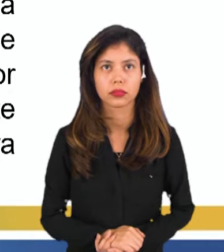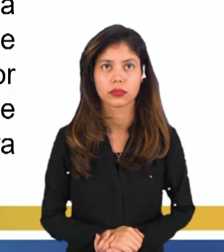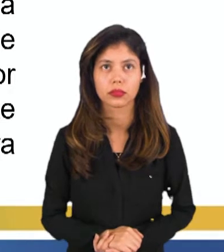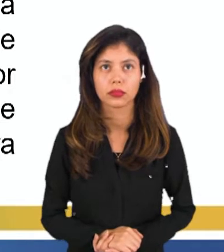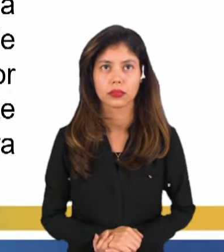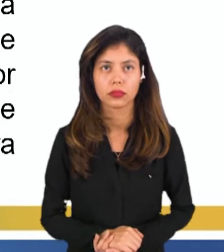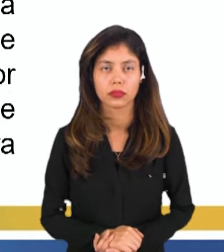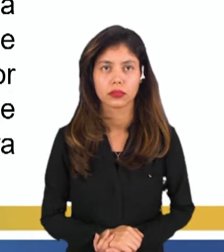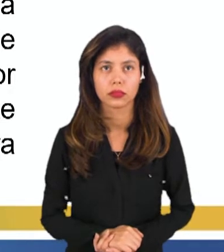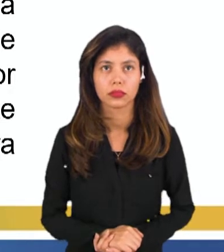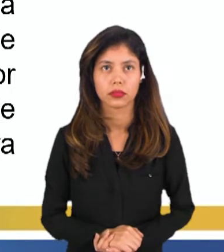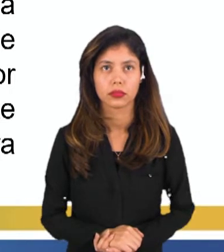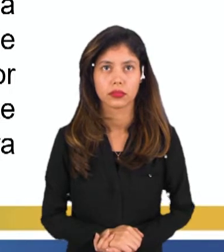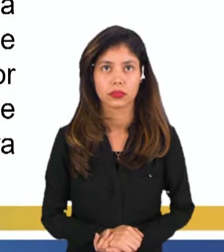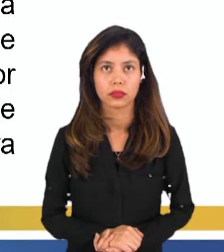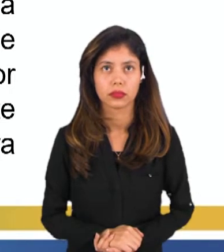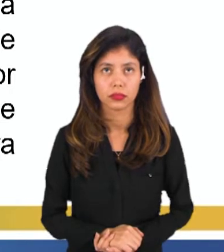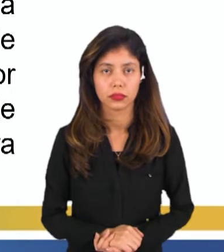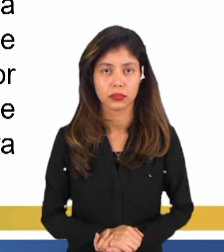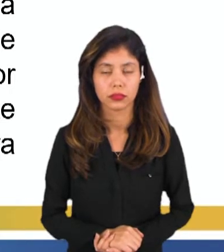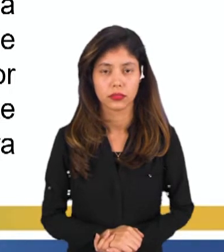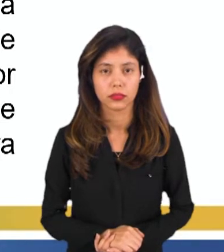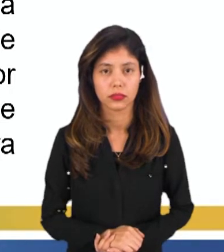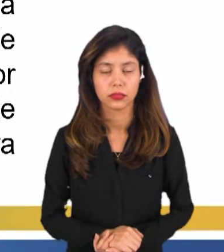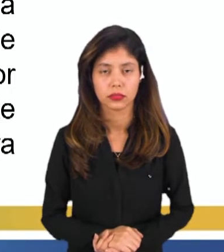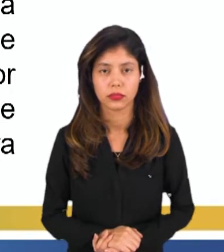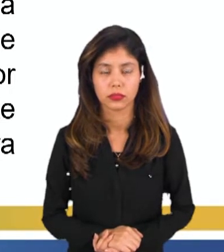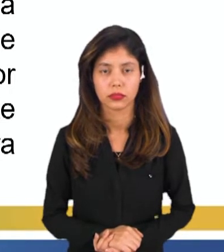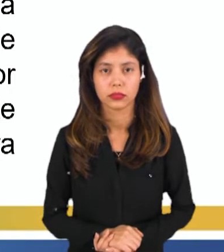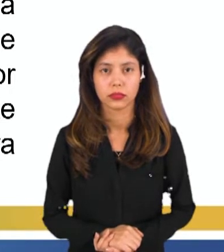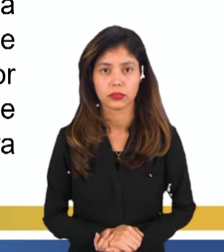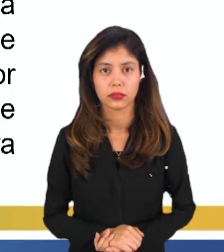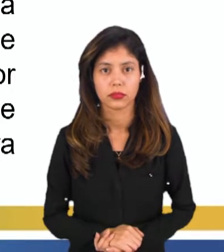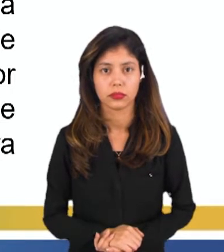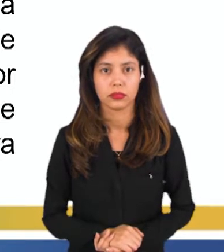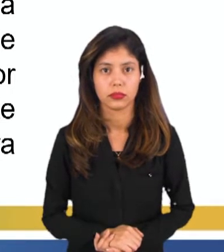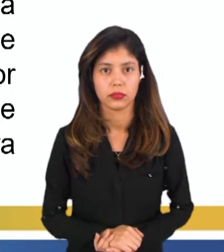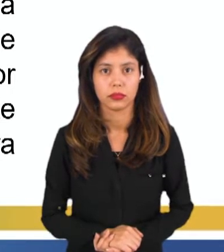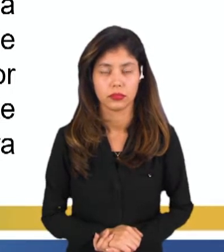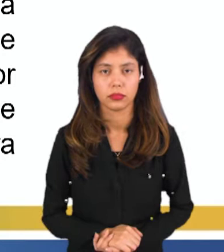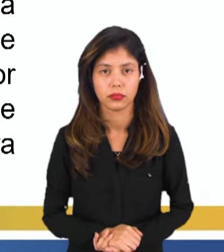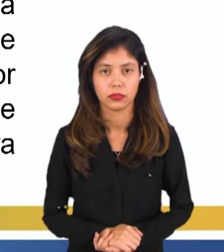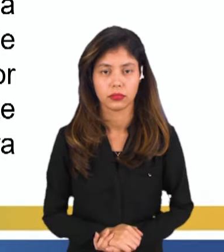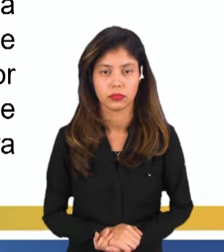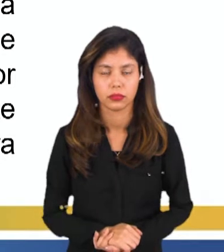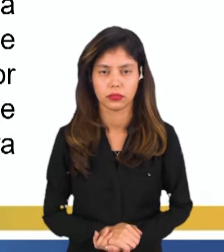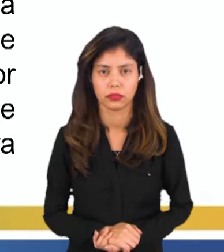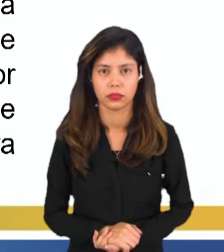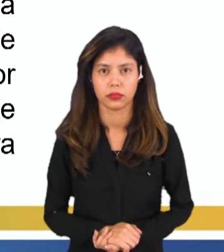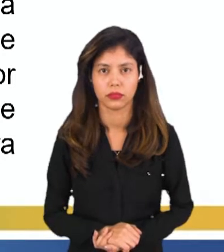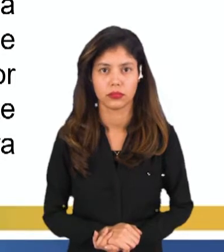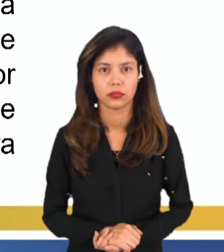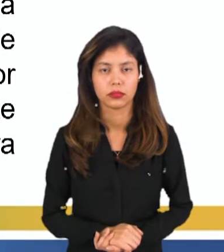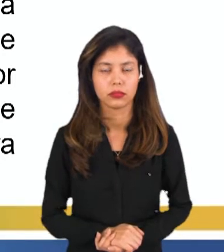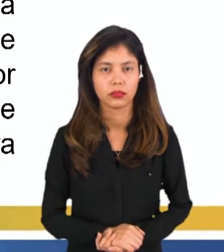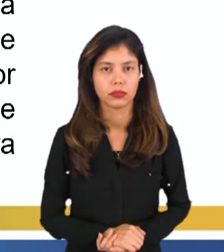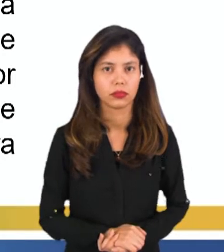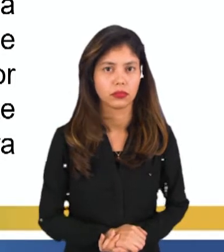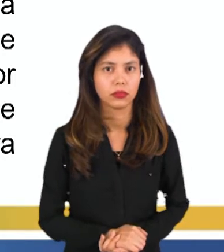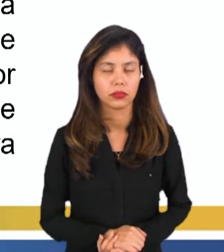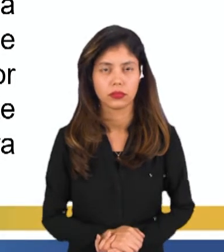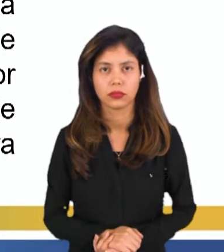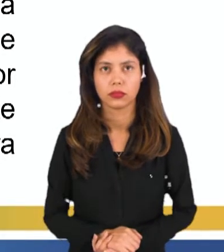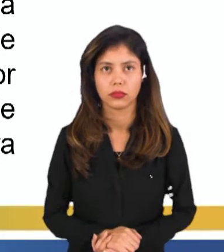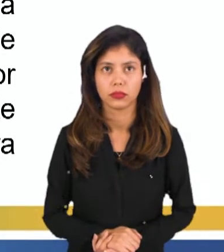poeta, el chileno, considerado uno de los poetas más importantes de la lengua castellana del siglo